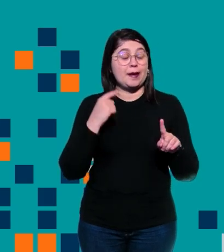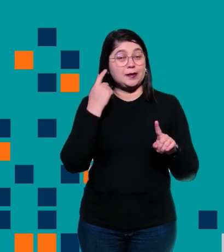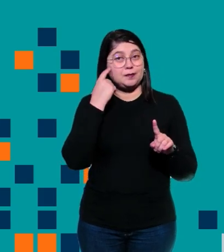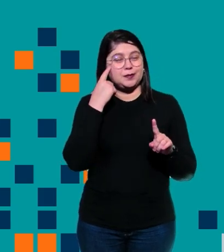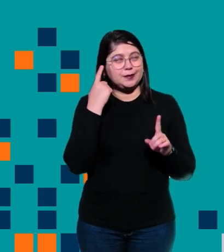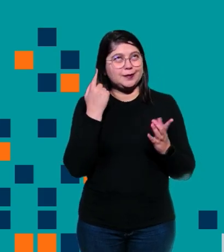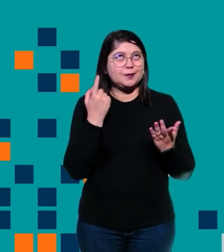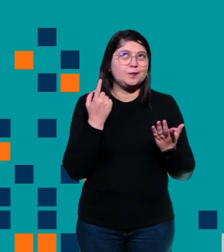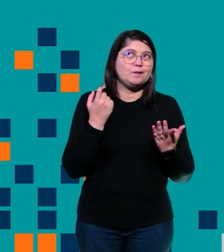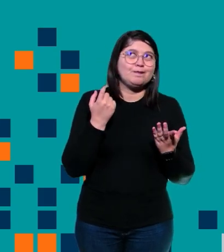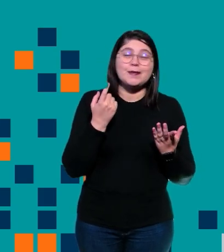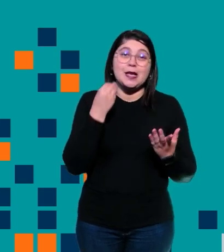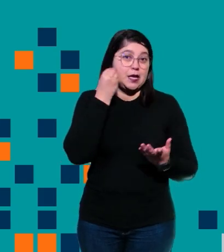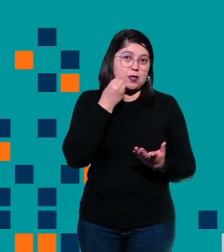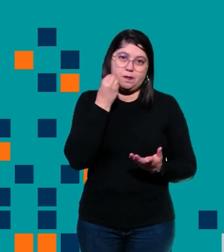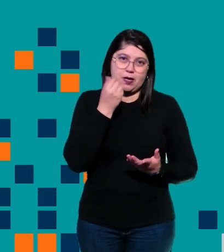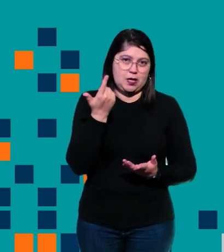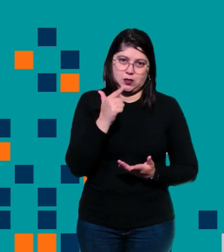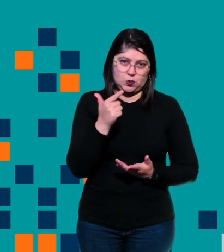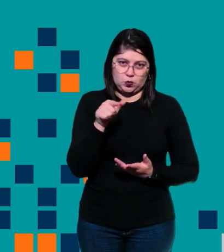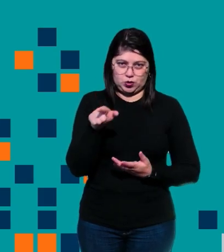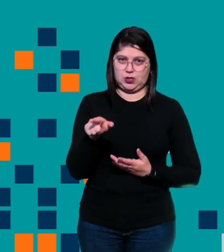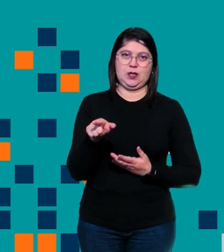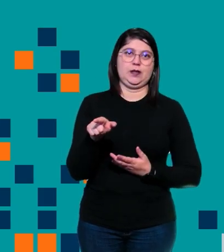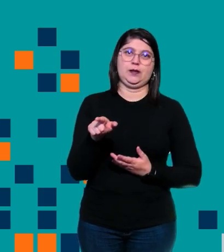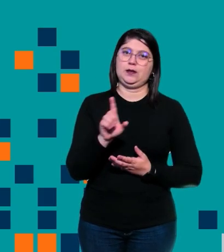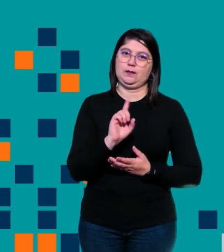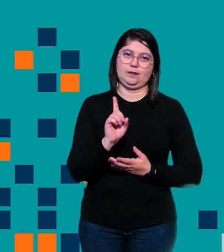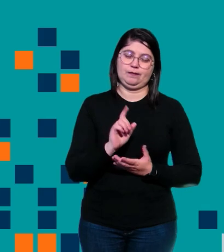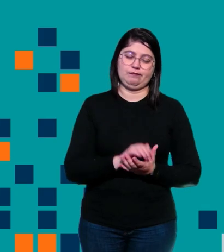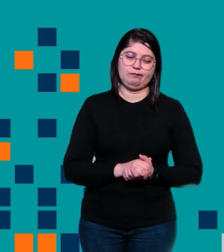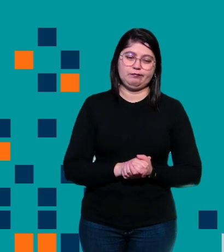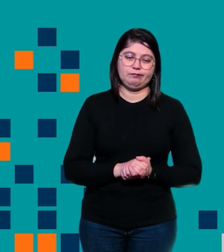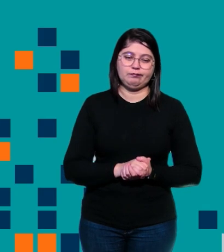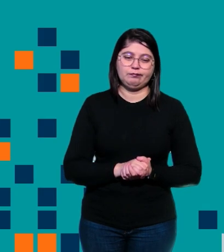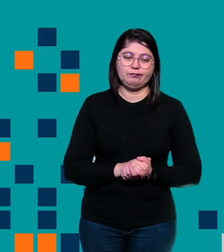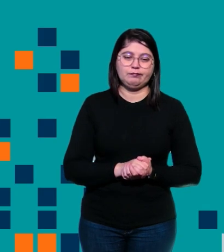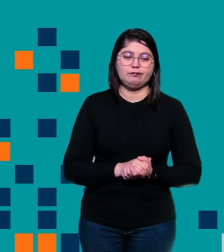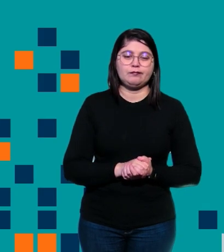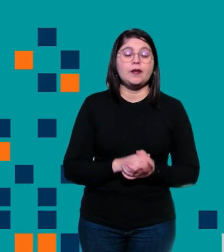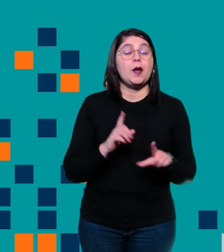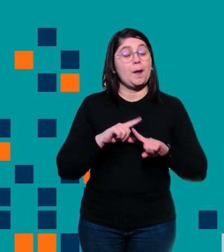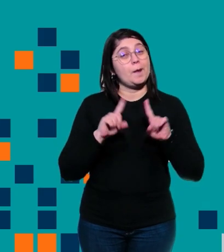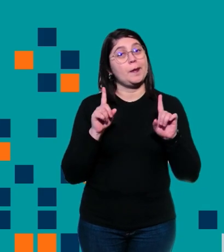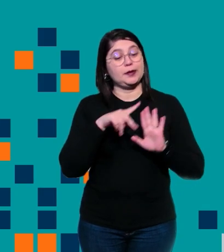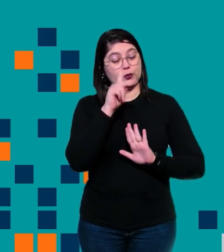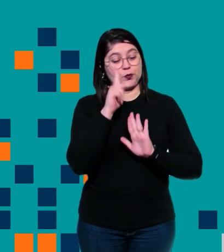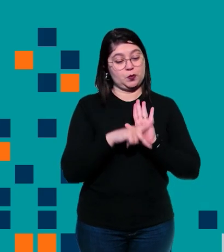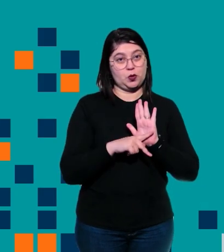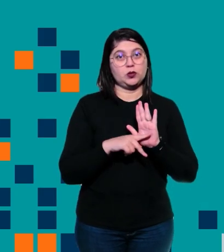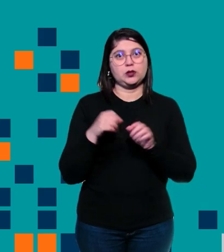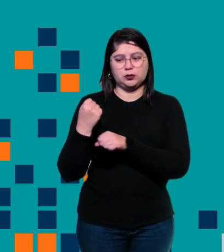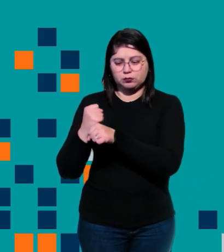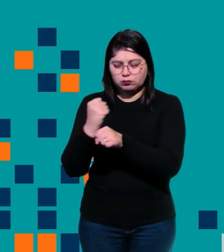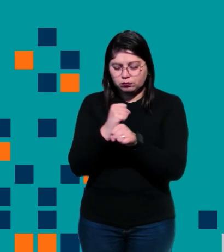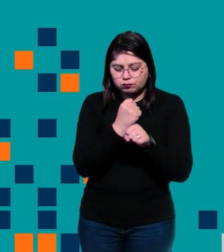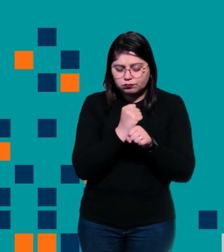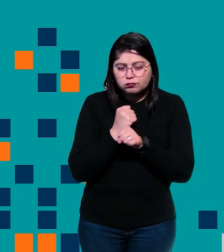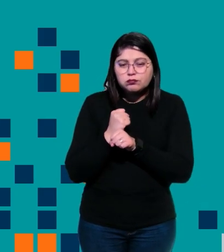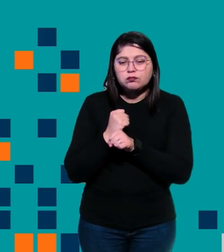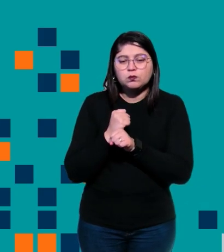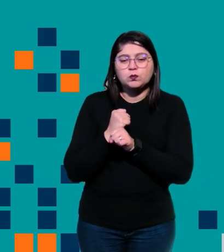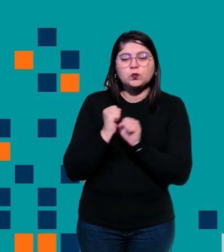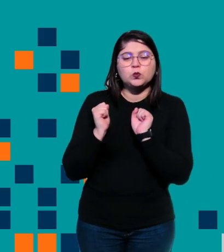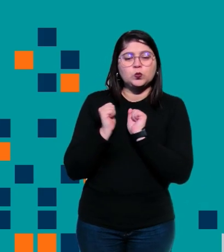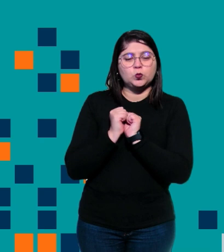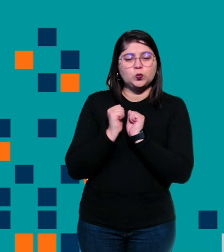projeto... Eu não tinha experiência nessa escala de trabalho. Foi um projeto e obra junto, uma